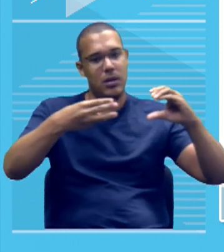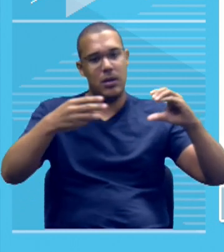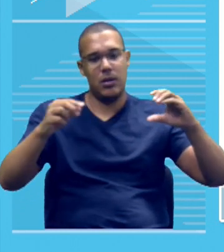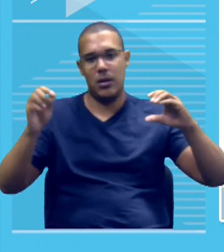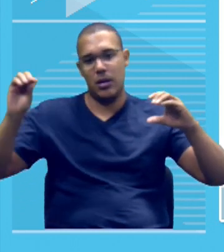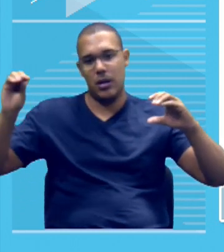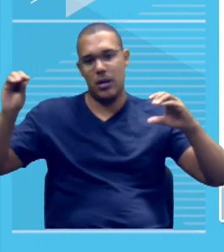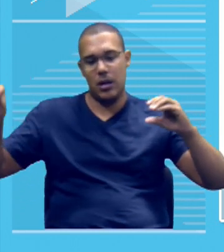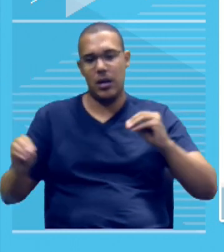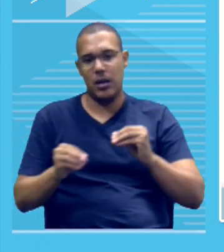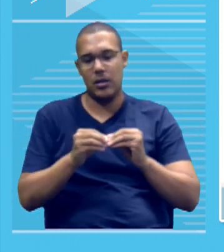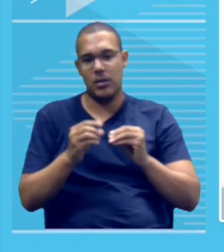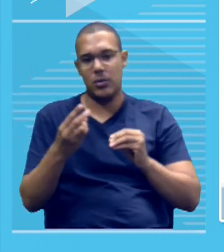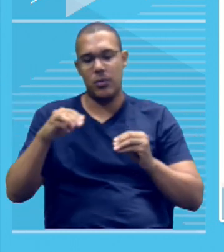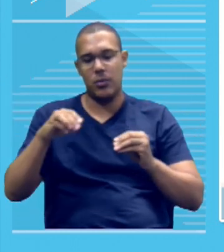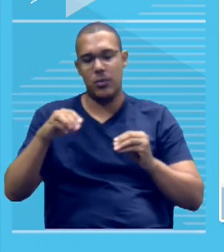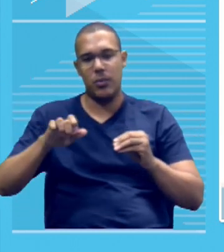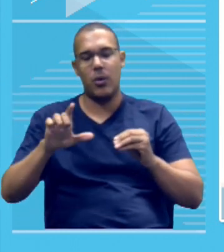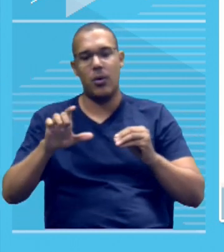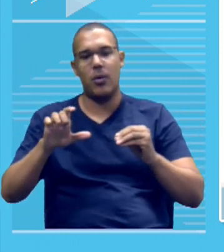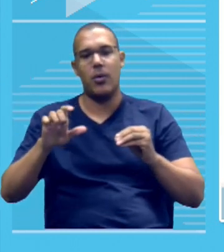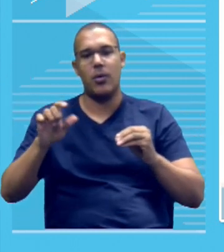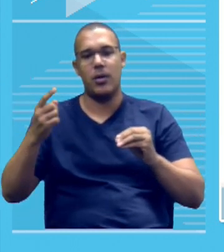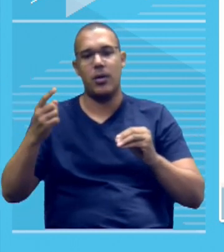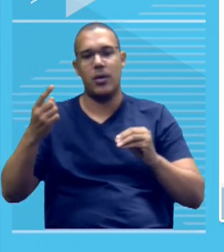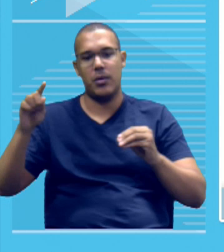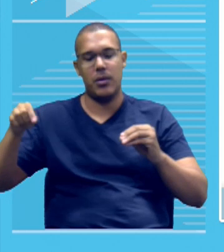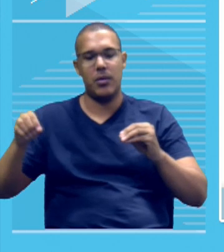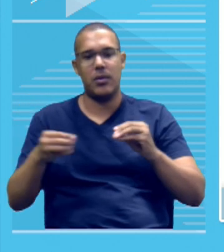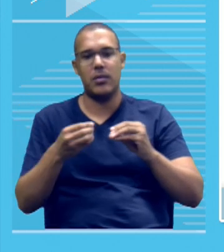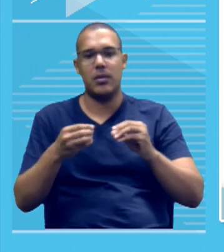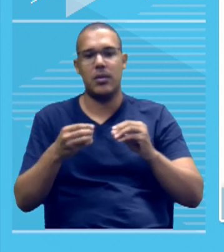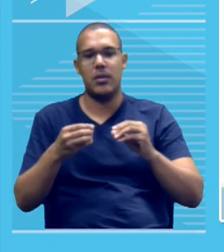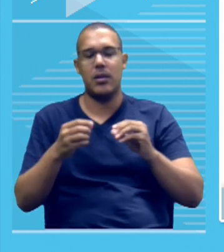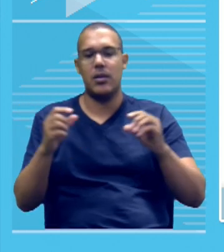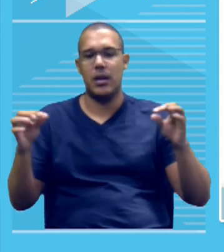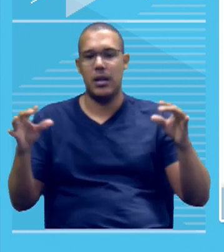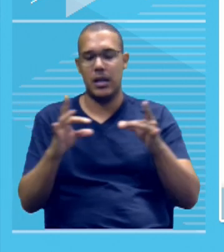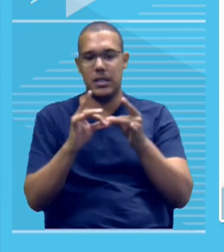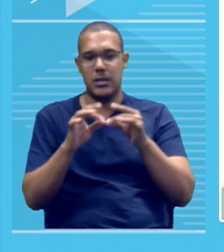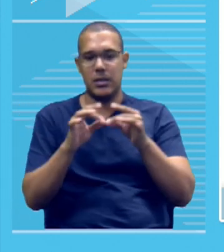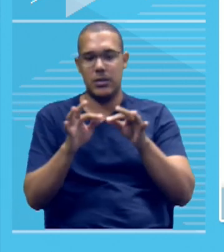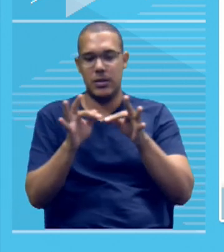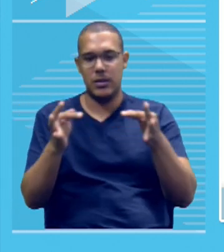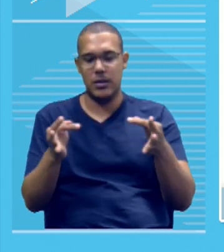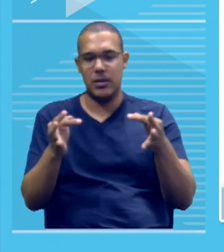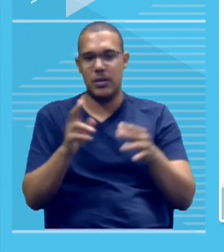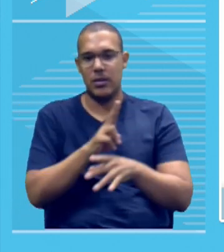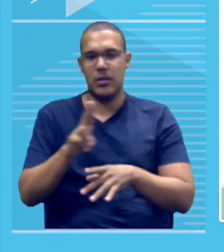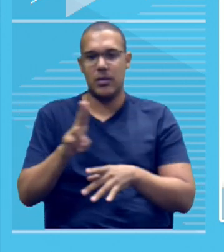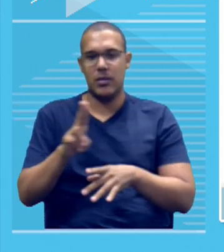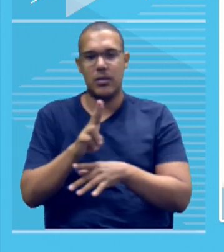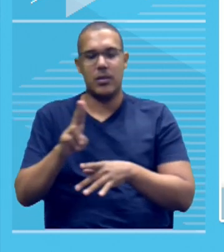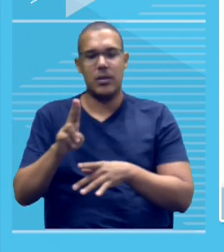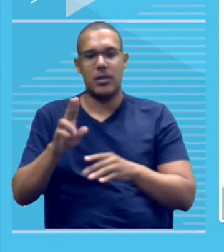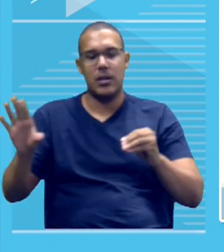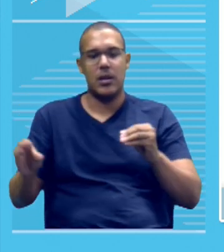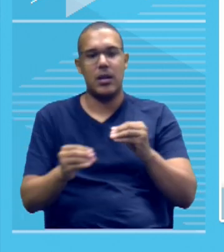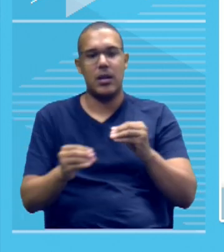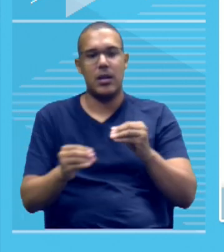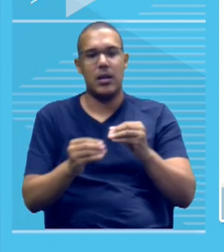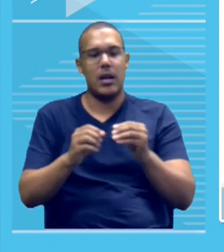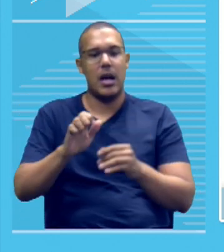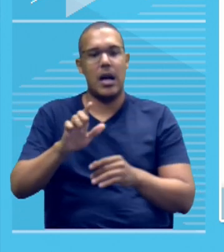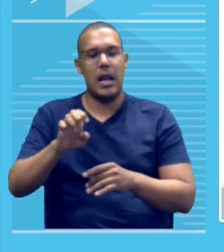mol, transforma a tripla numa dupla. E adiciona outro mol, transforma a dupla numa ligação simples. Chama-se então de adição de haleto